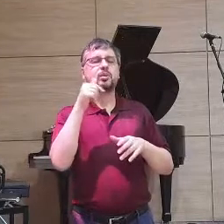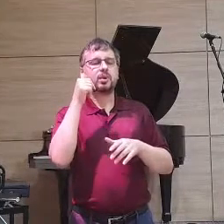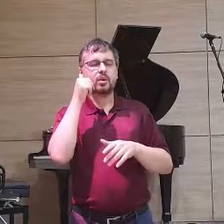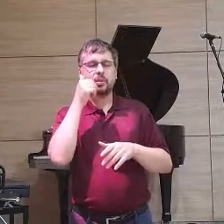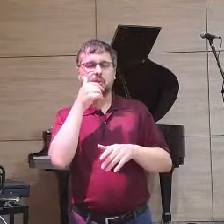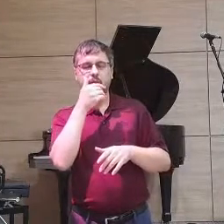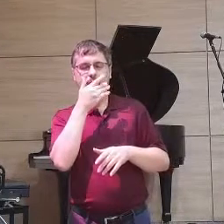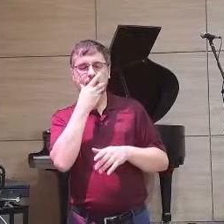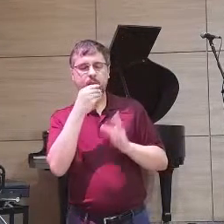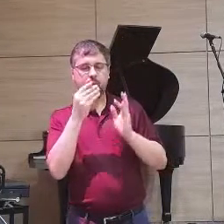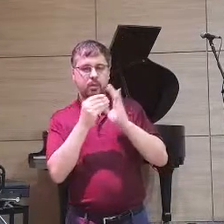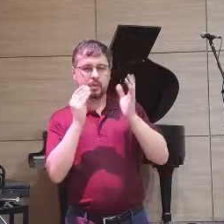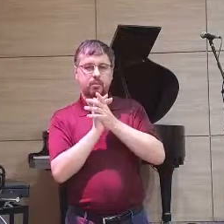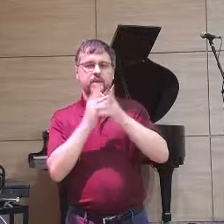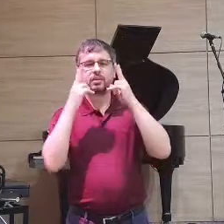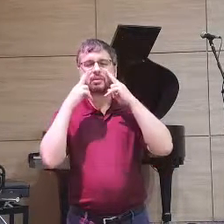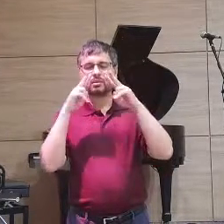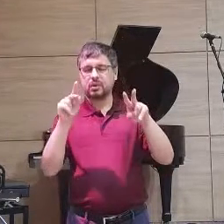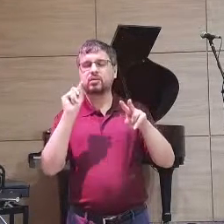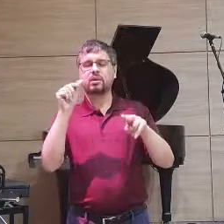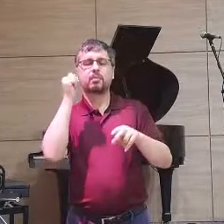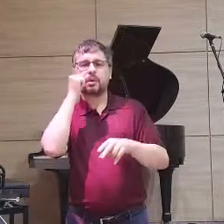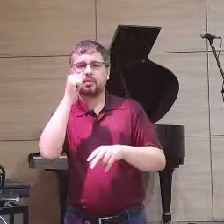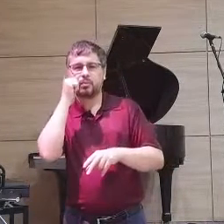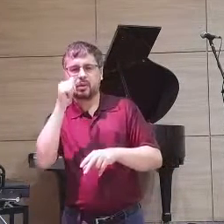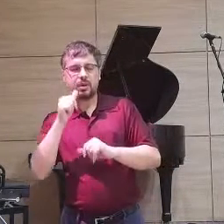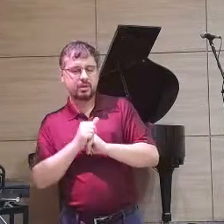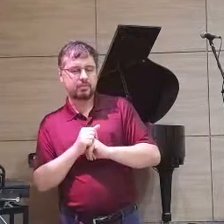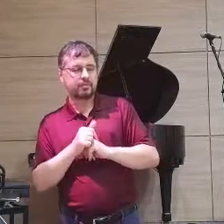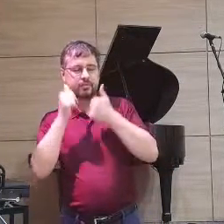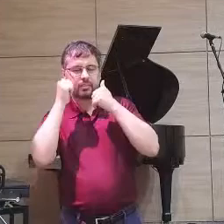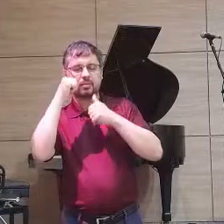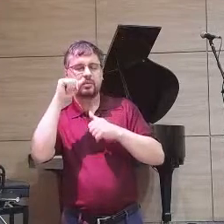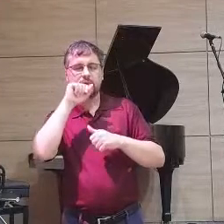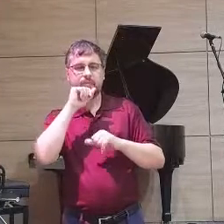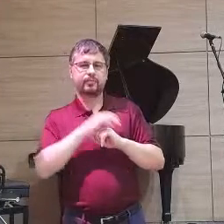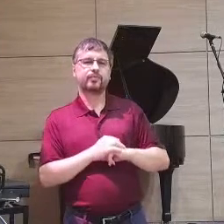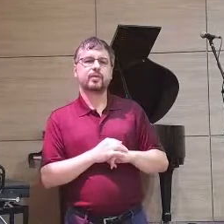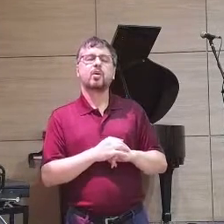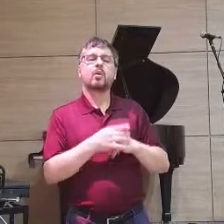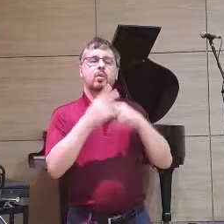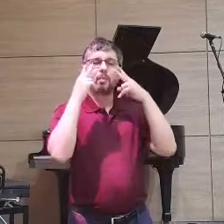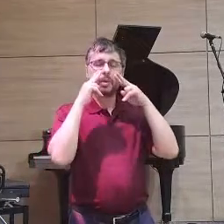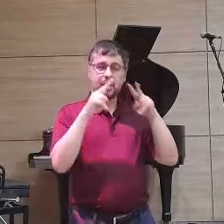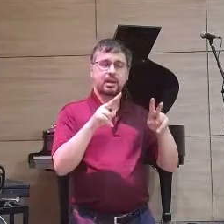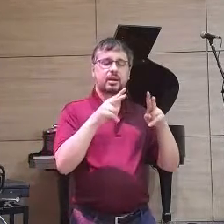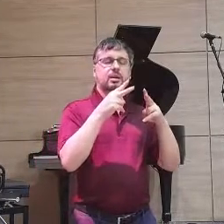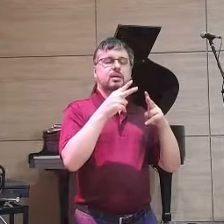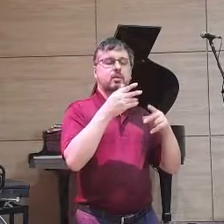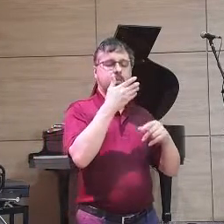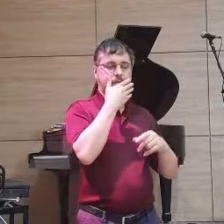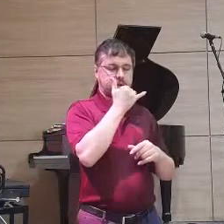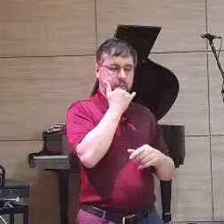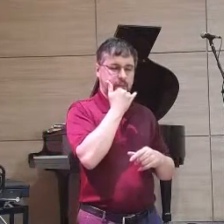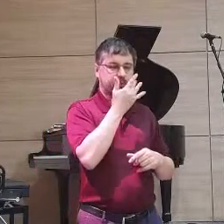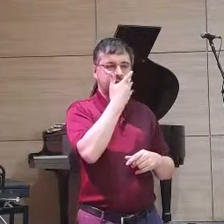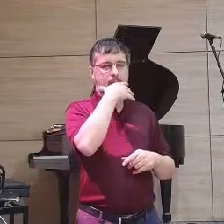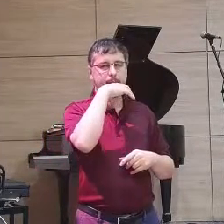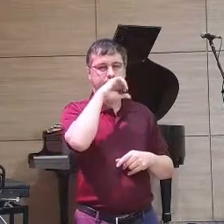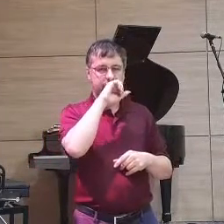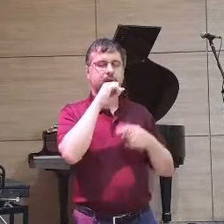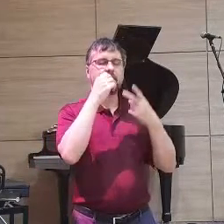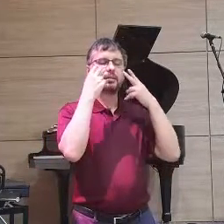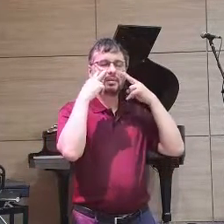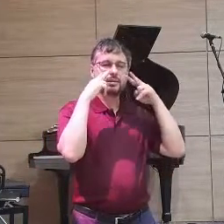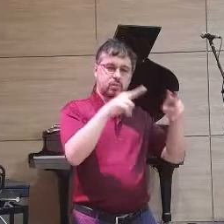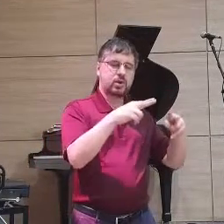que para sua mulher não existe mais lugar mais difícil para um pai testemunhado do que para os seus filhos para os seus parentes